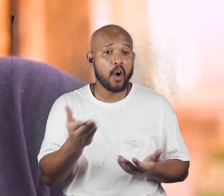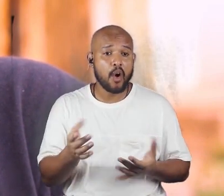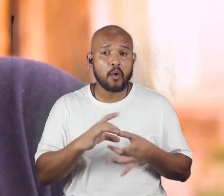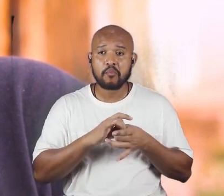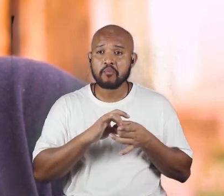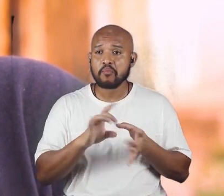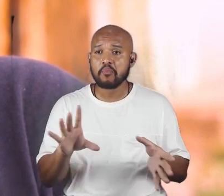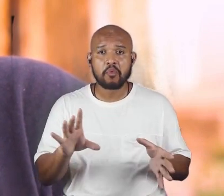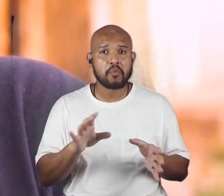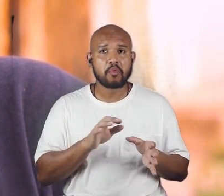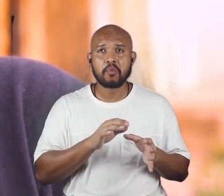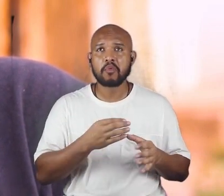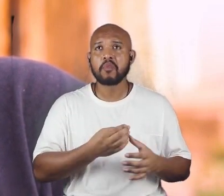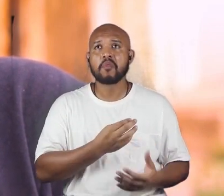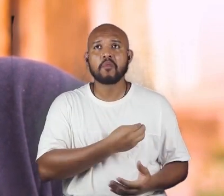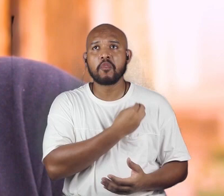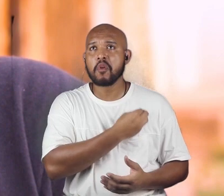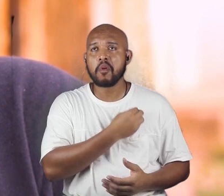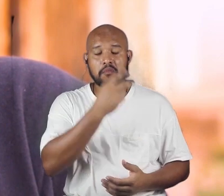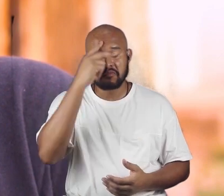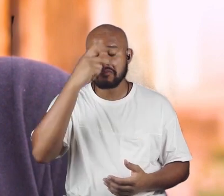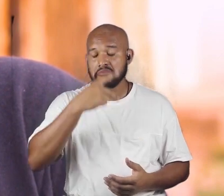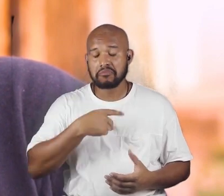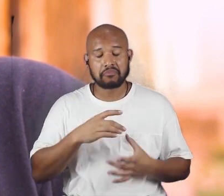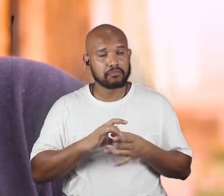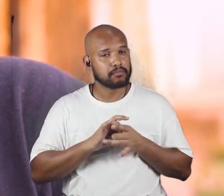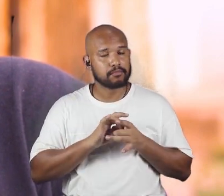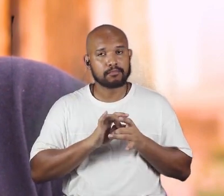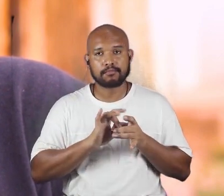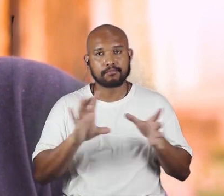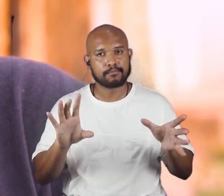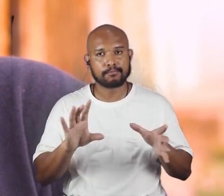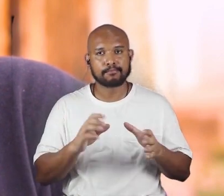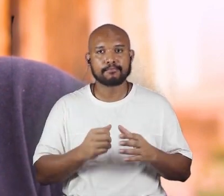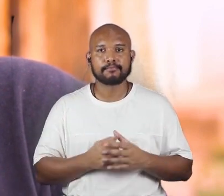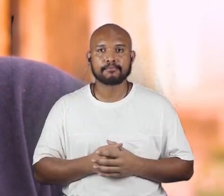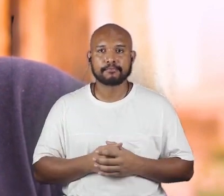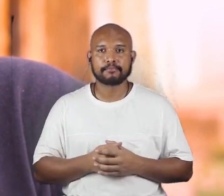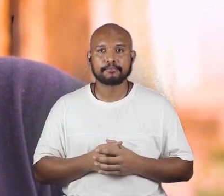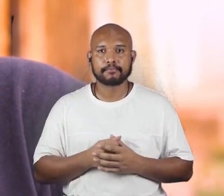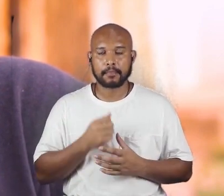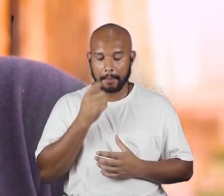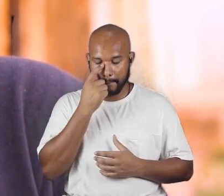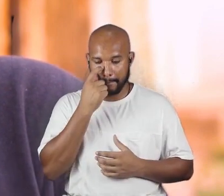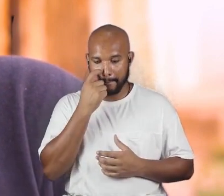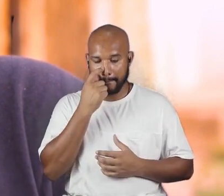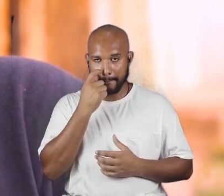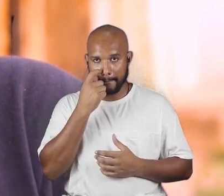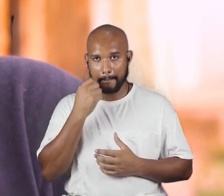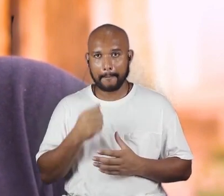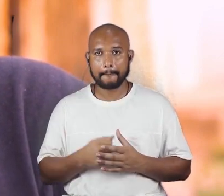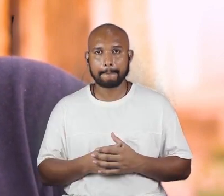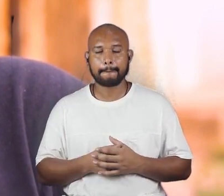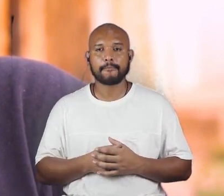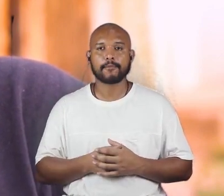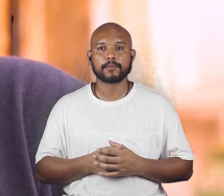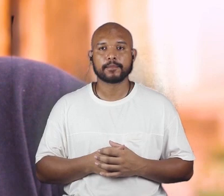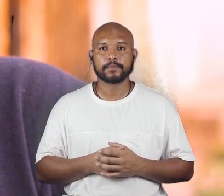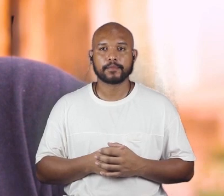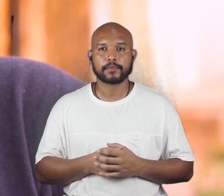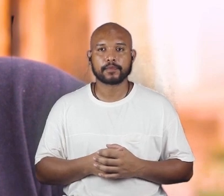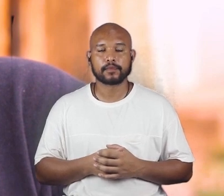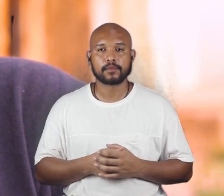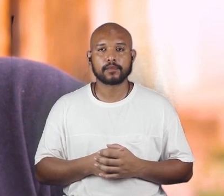né? E aí ele disse que era para o povo daquela época viver da forma que